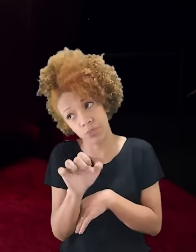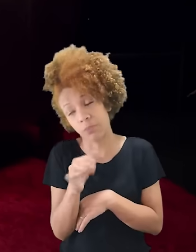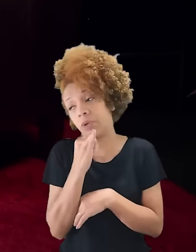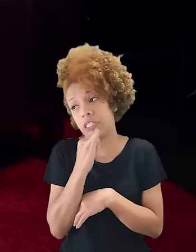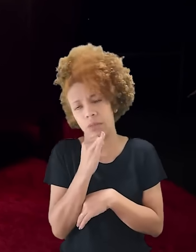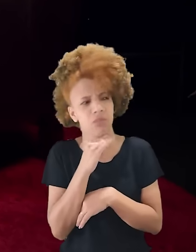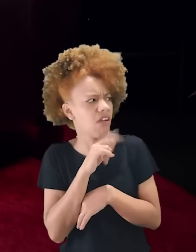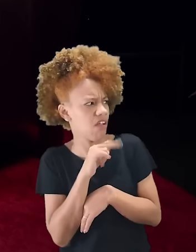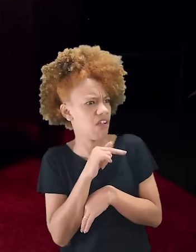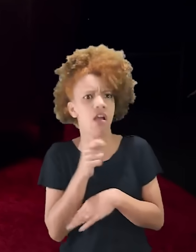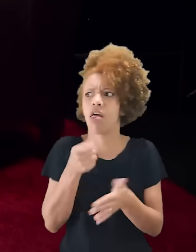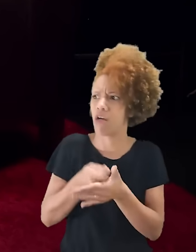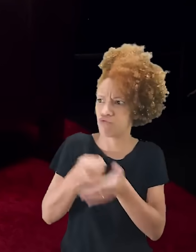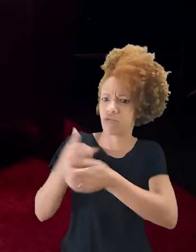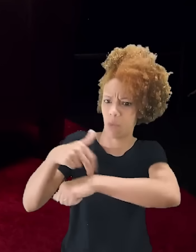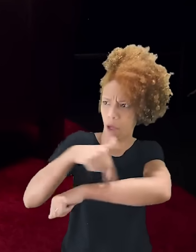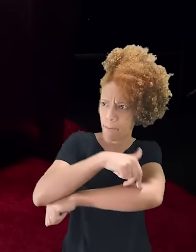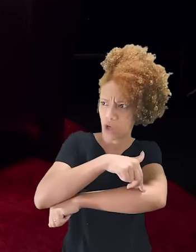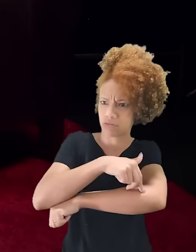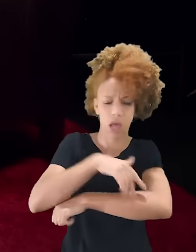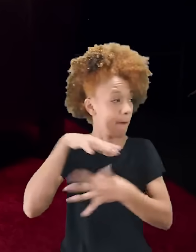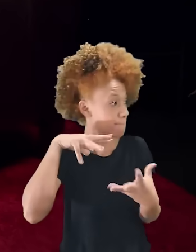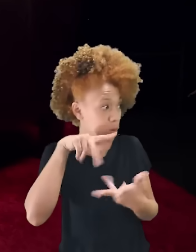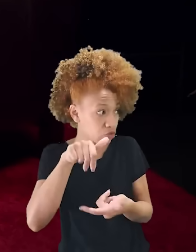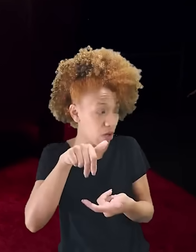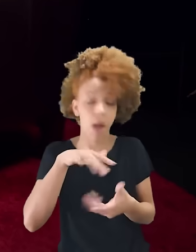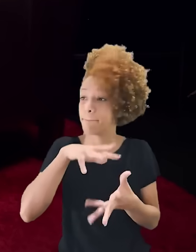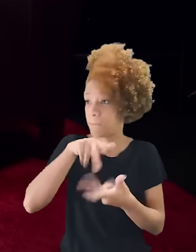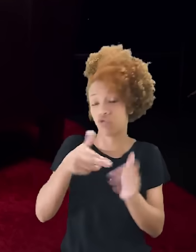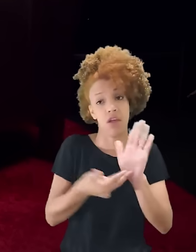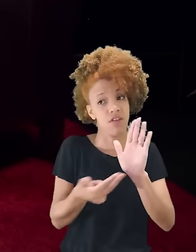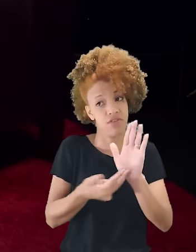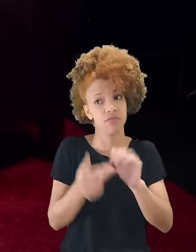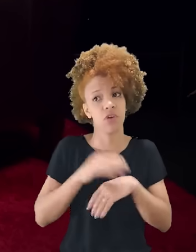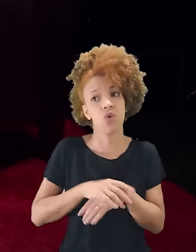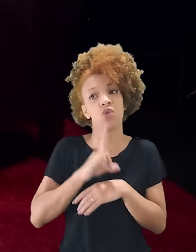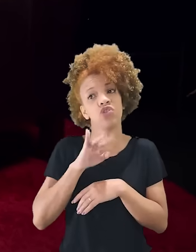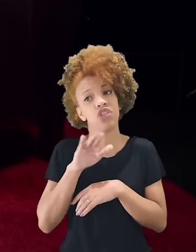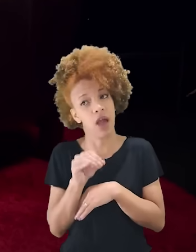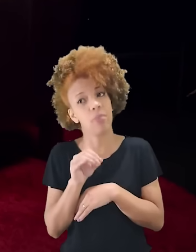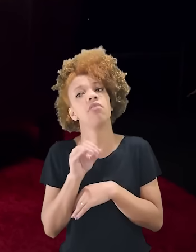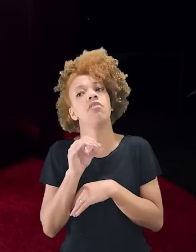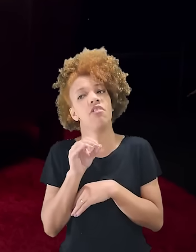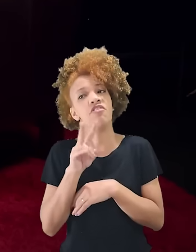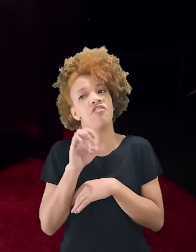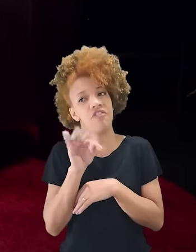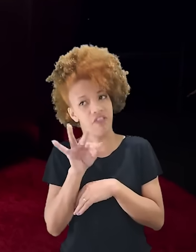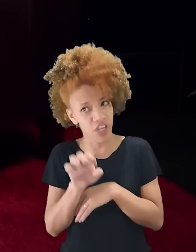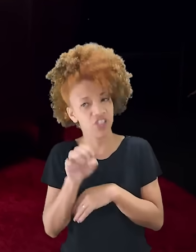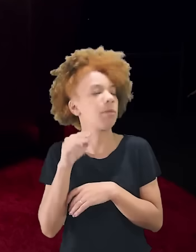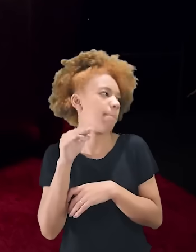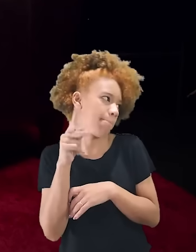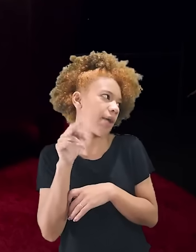Ah elas ditam a moda porque no diab a minha minha referência de moda é o Diabo Veste Prada e no Diabo Veste Prada a Miranda